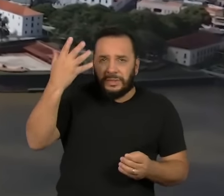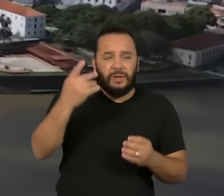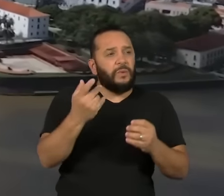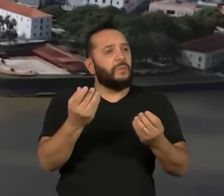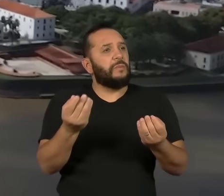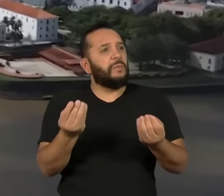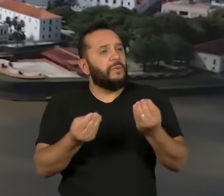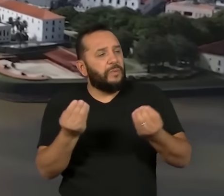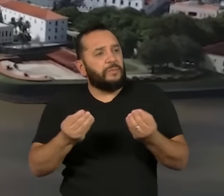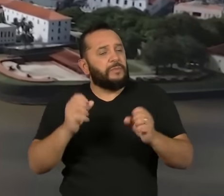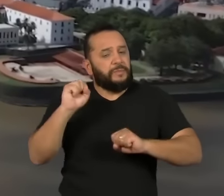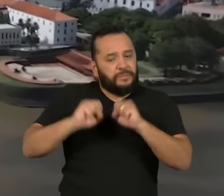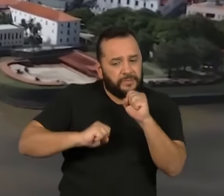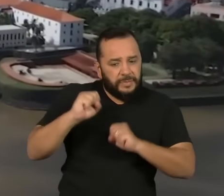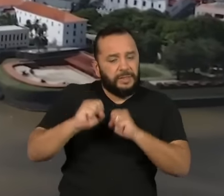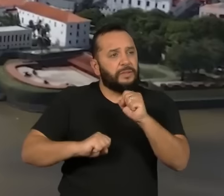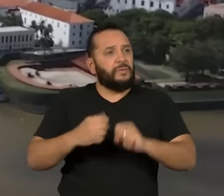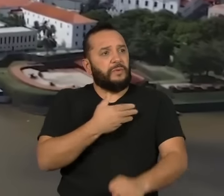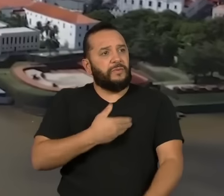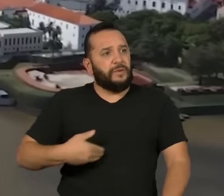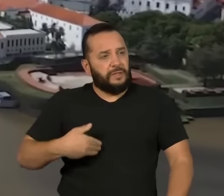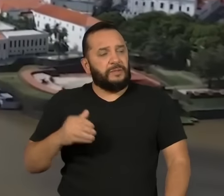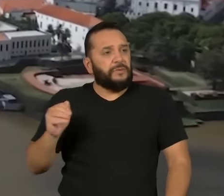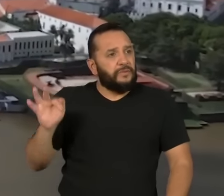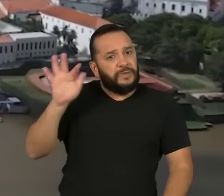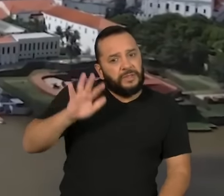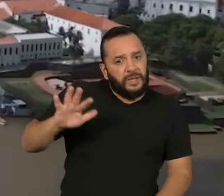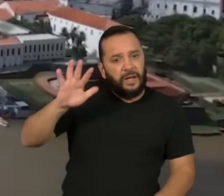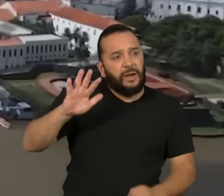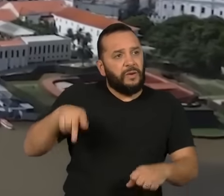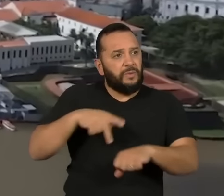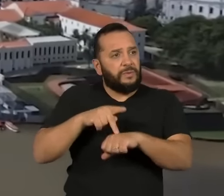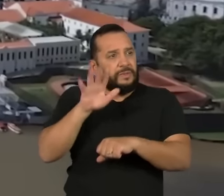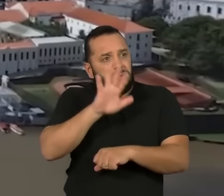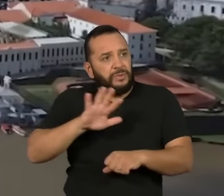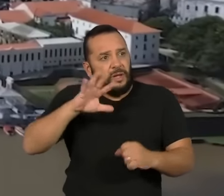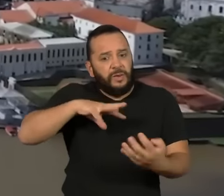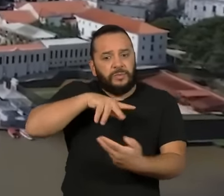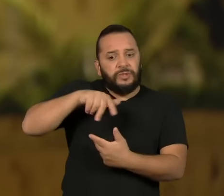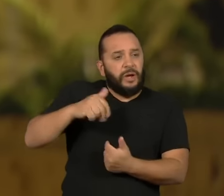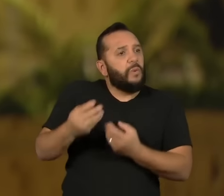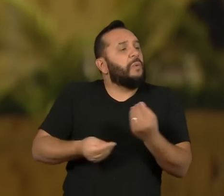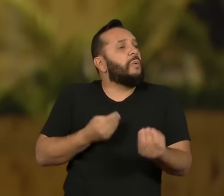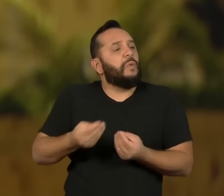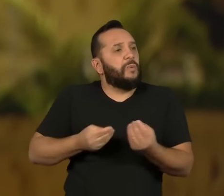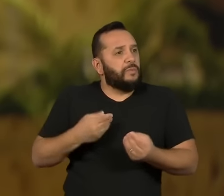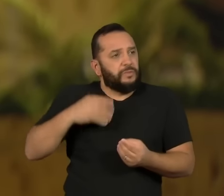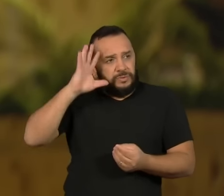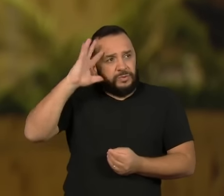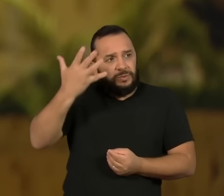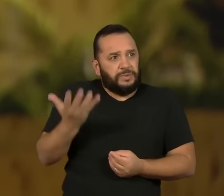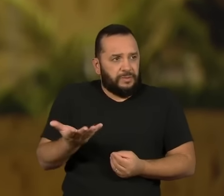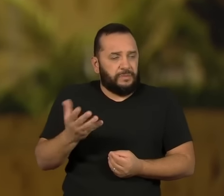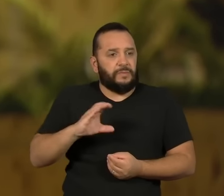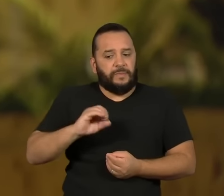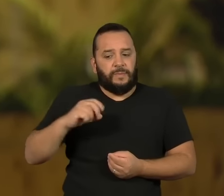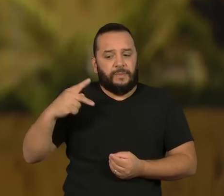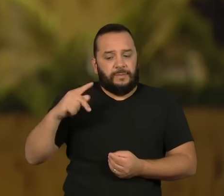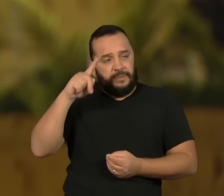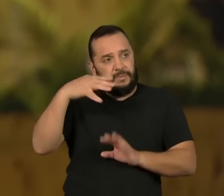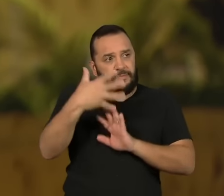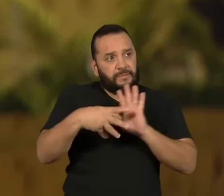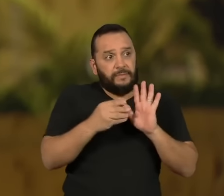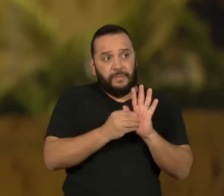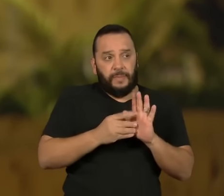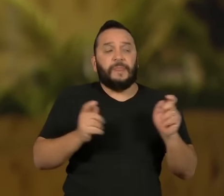governos subnacionais, governos federais já têm e como é que a gente escala essas soluções. Na nossa COP, sendo uma COP na Amazônia, a gente